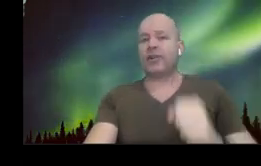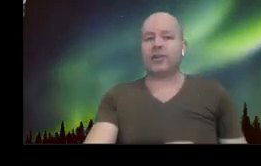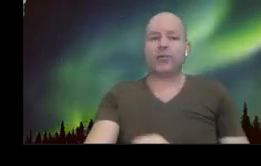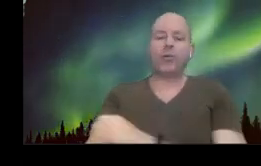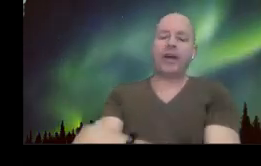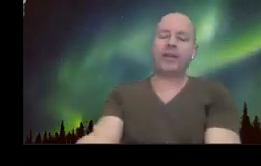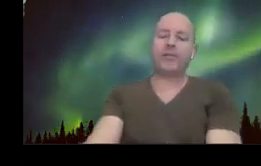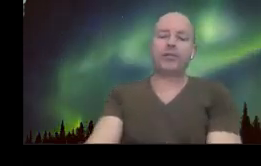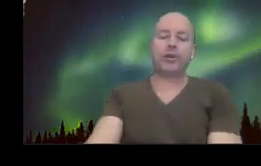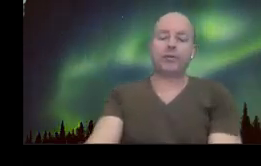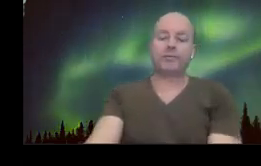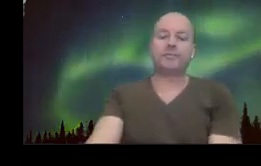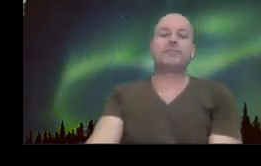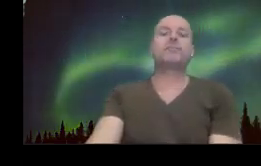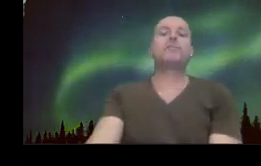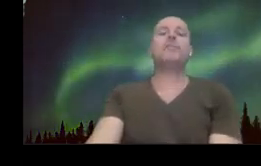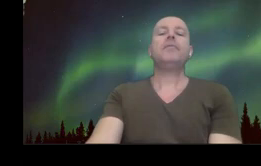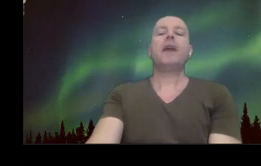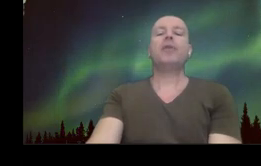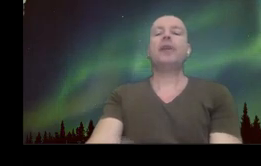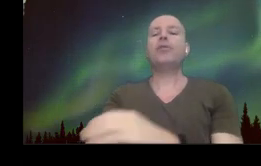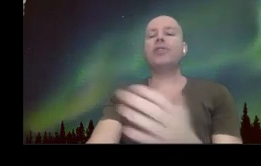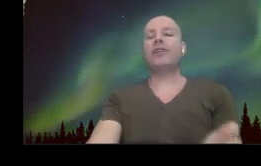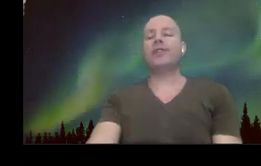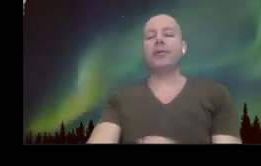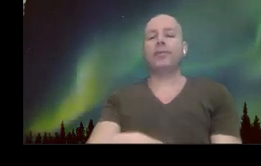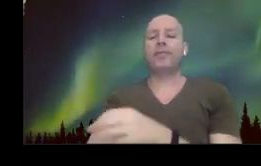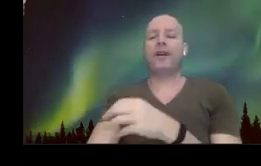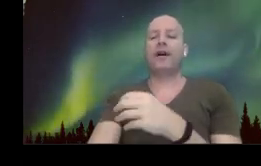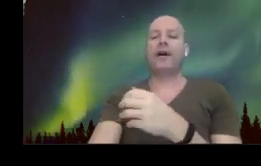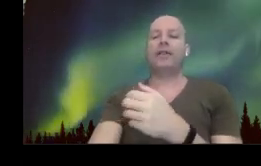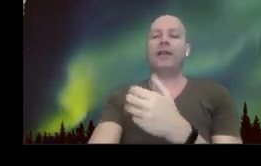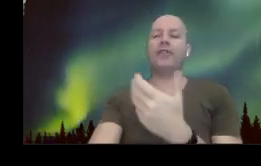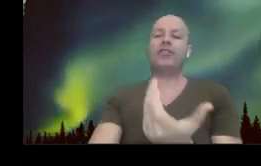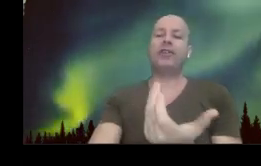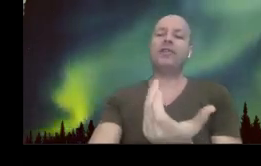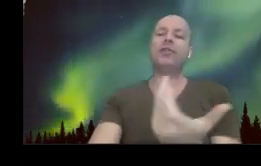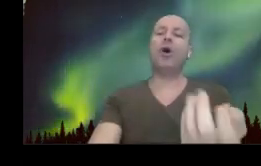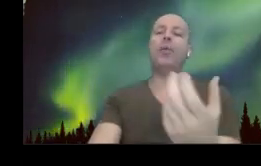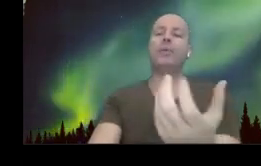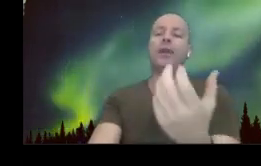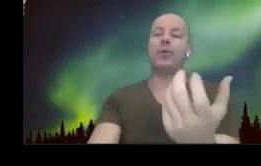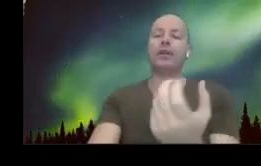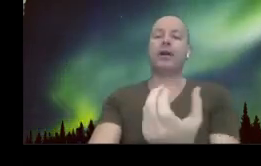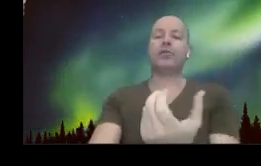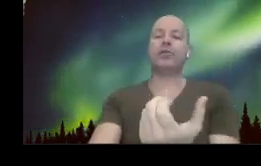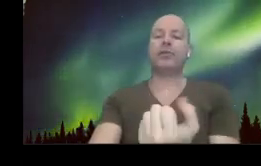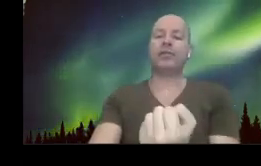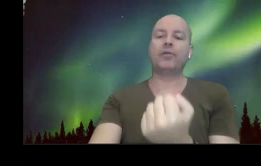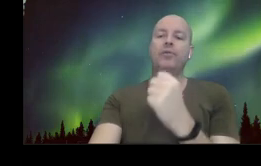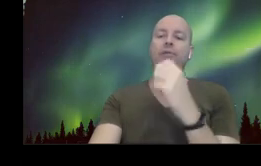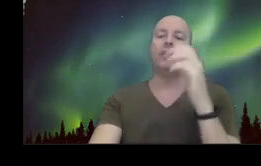unidades de conservação? Como é que funcionam? Unidade de conservação, na verdade, esse nome,